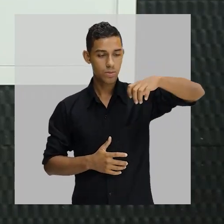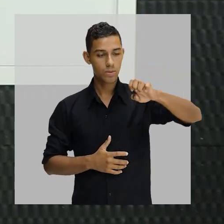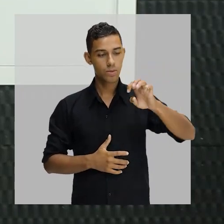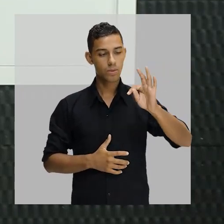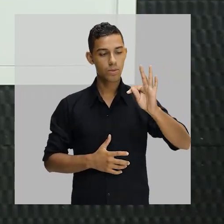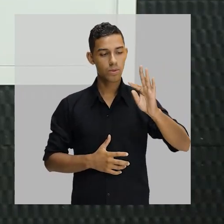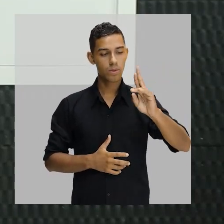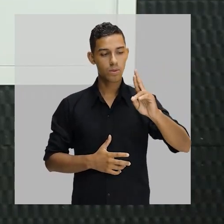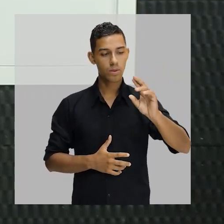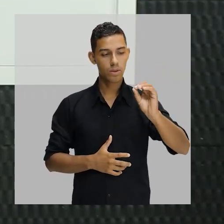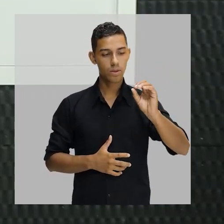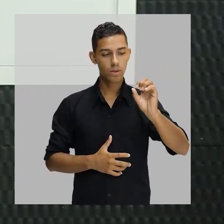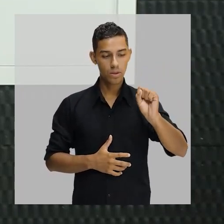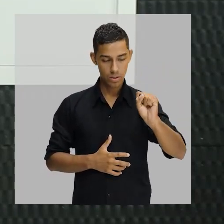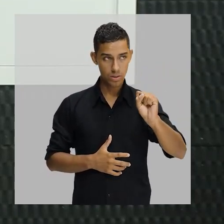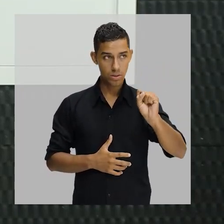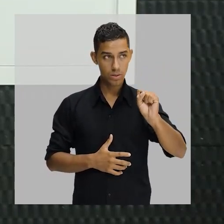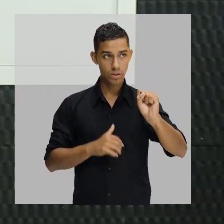para